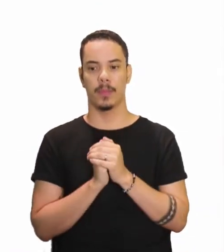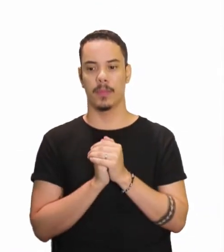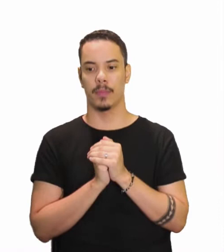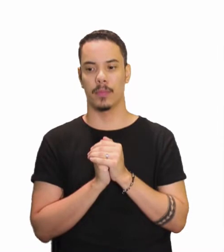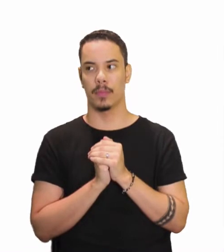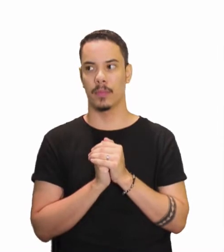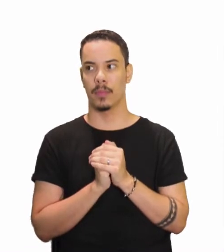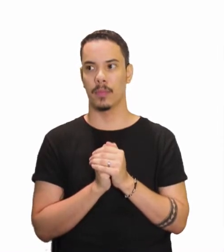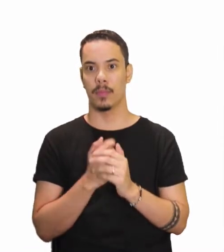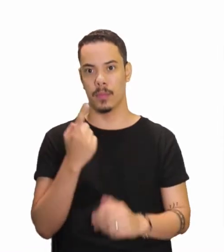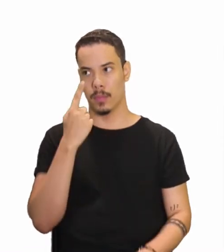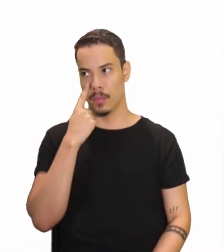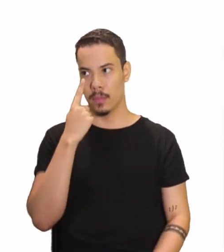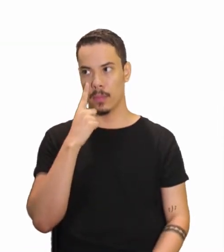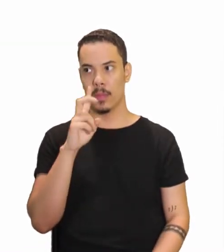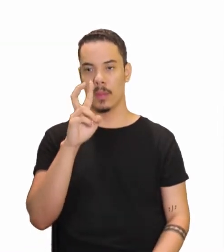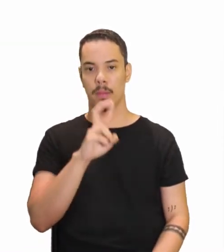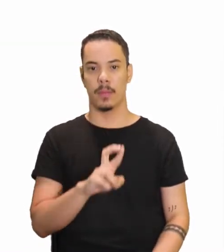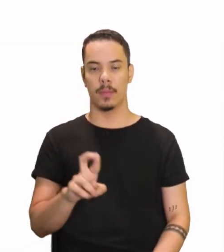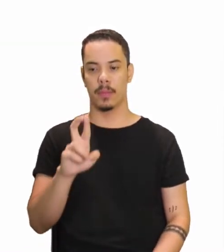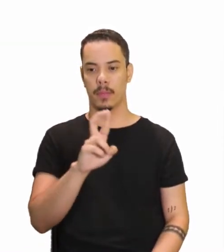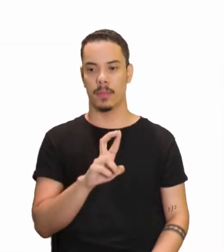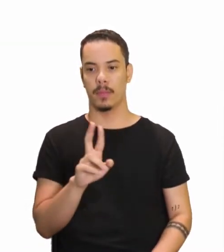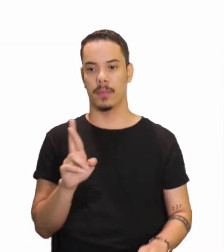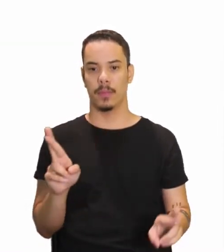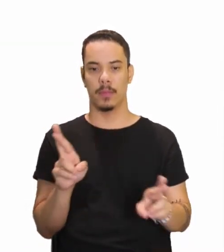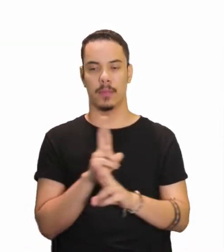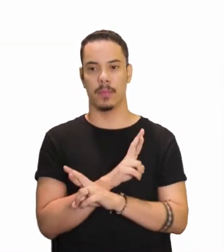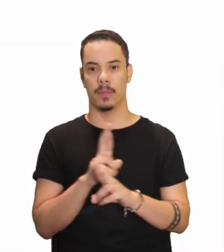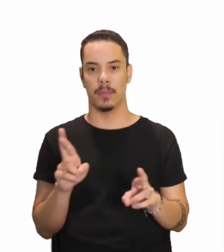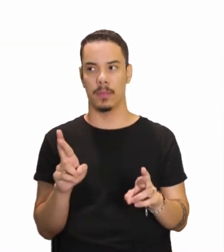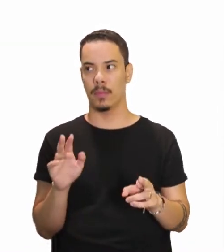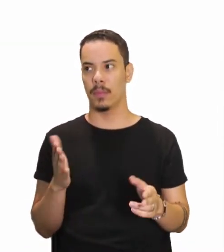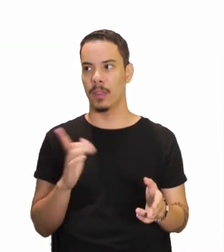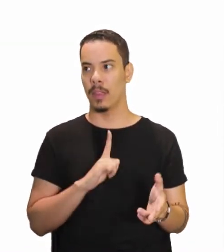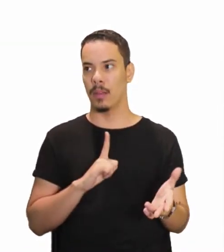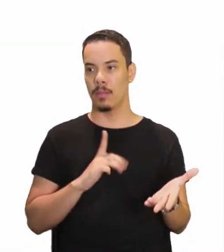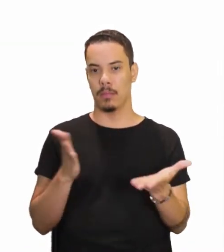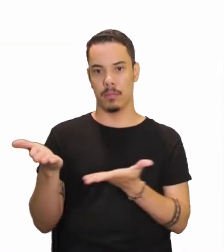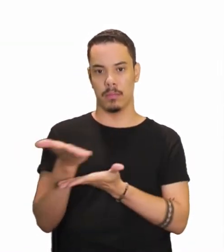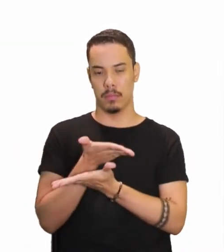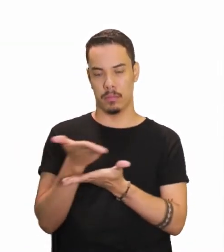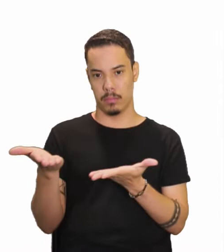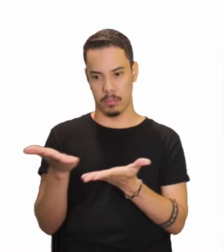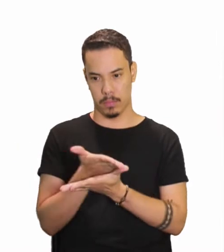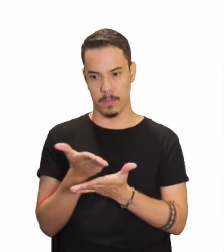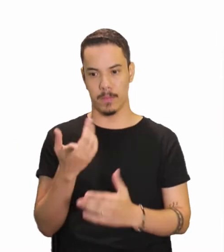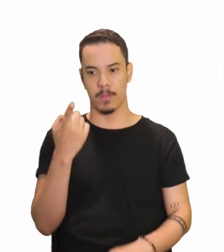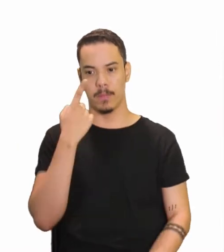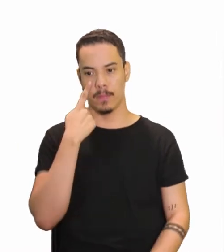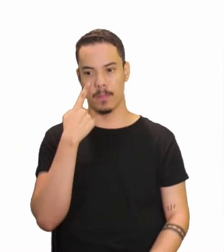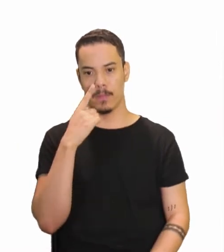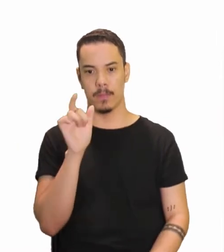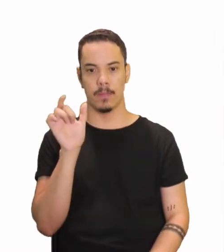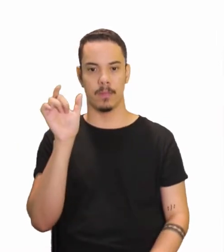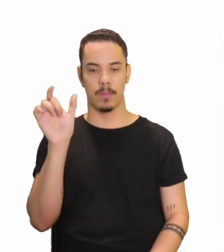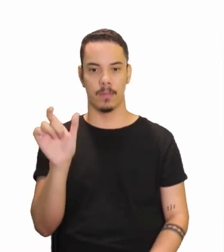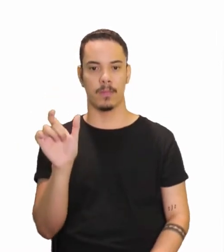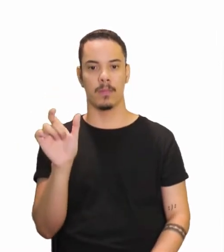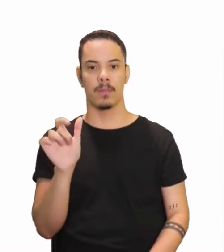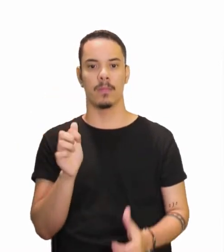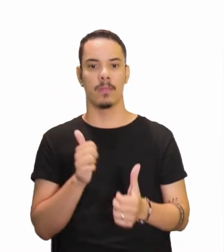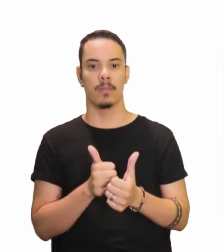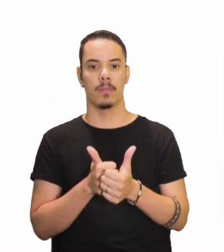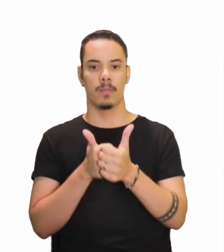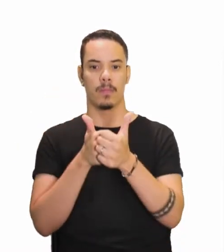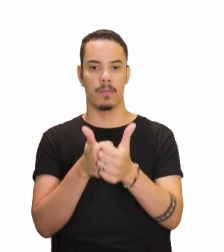vamos observar aqui, em relação a essa troca, né? Nós temos aí palavras e sigam agora